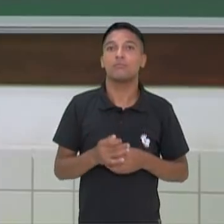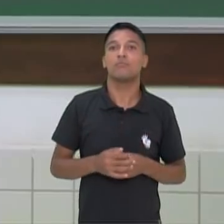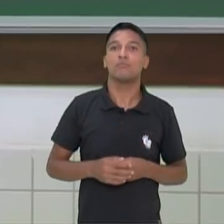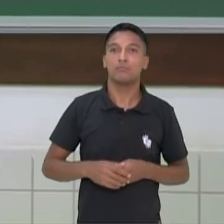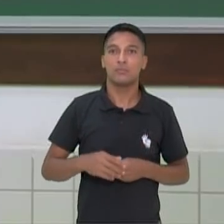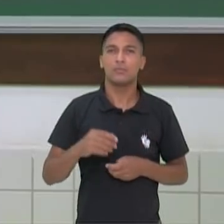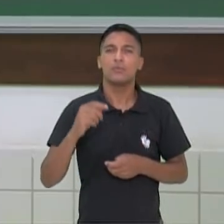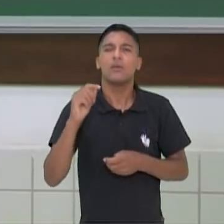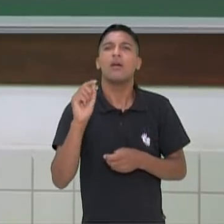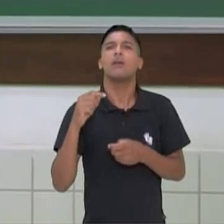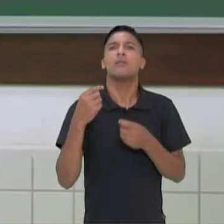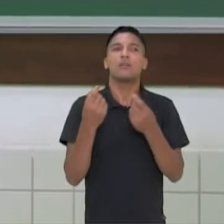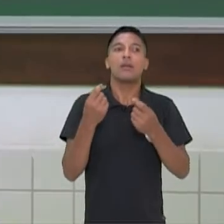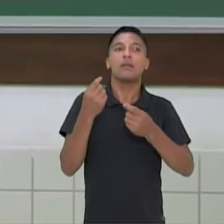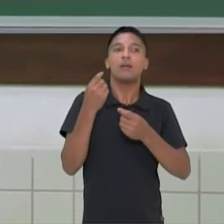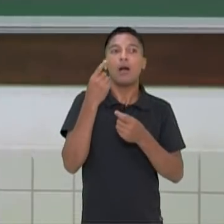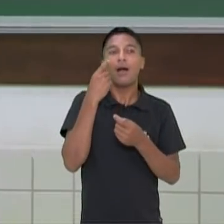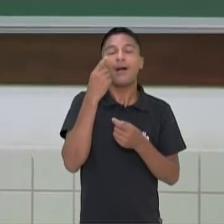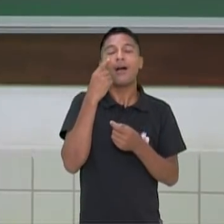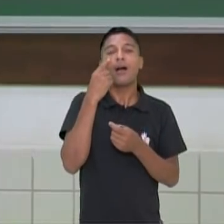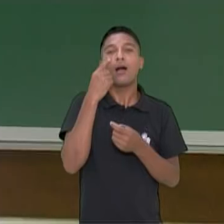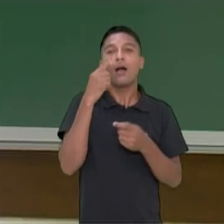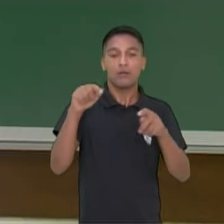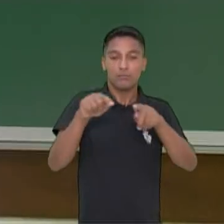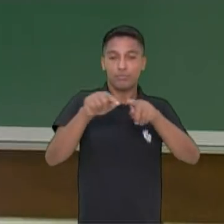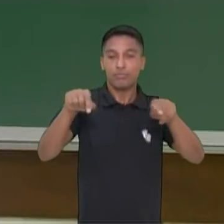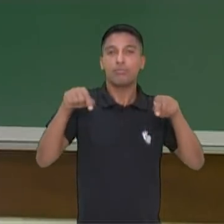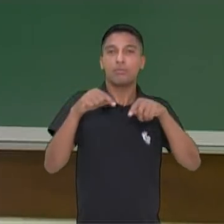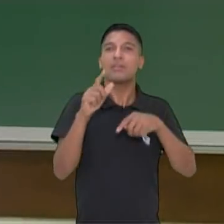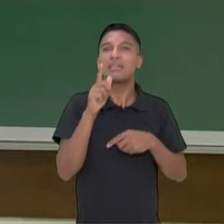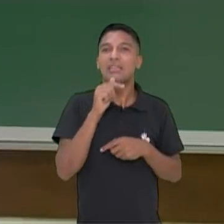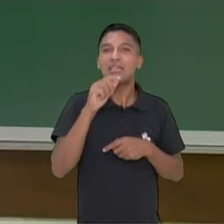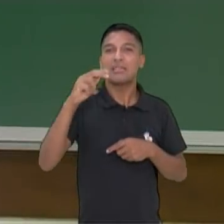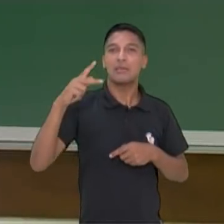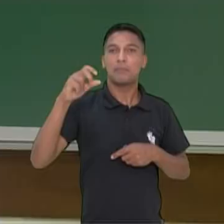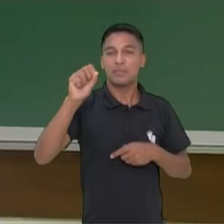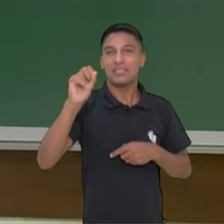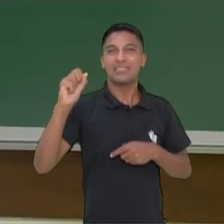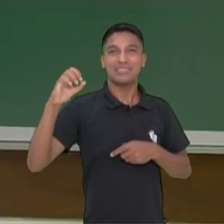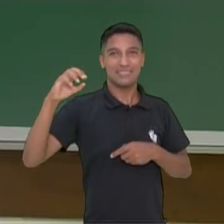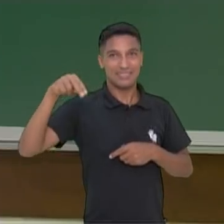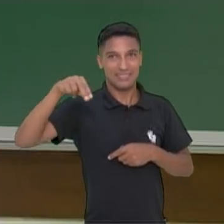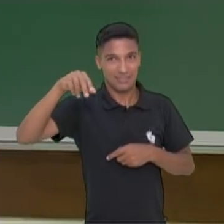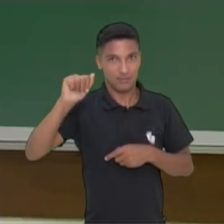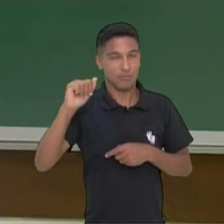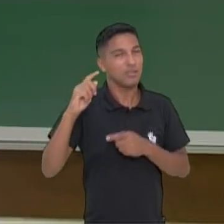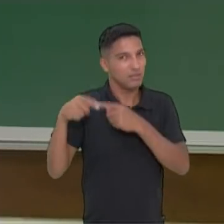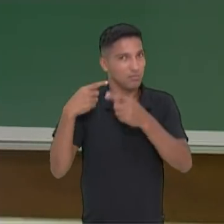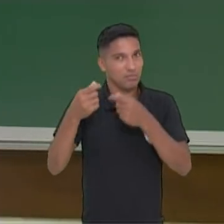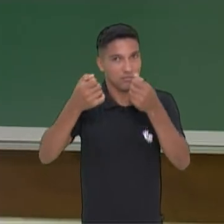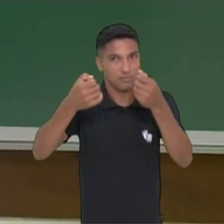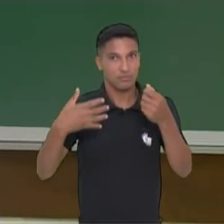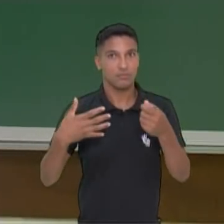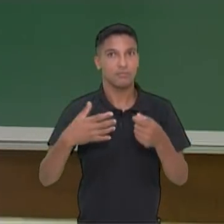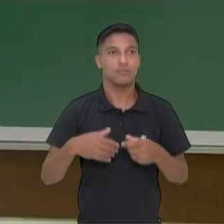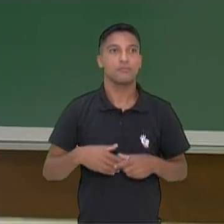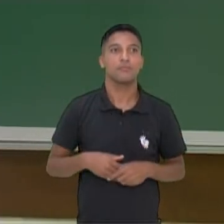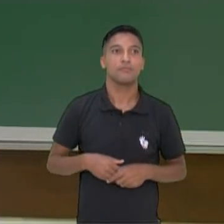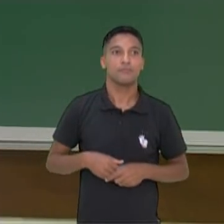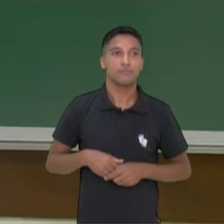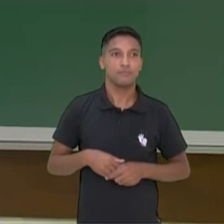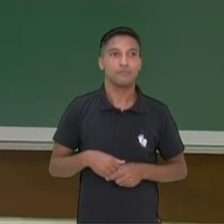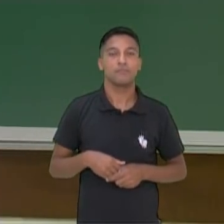piscina, mas a gente já vai chegar lá, tá bom? Essa história da piscina, aguarda um pouquinho aí, tá bom? A partir